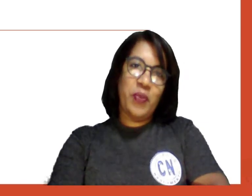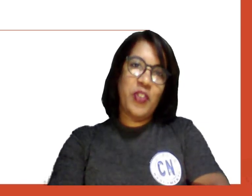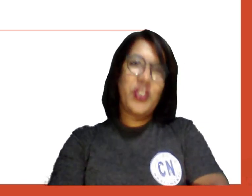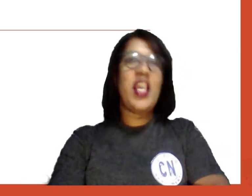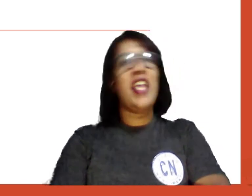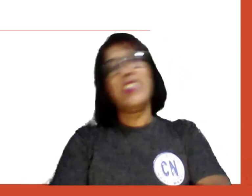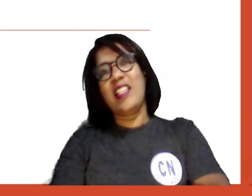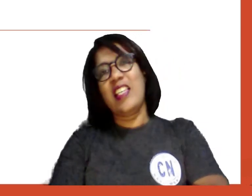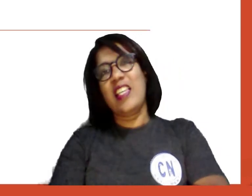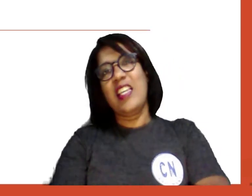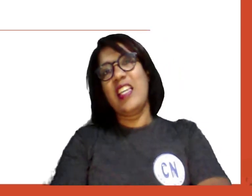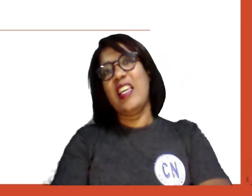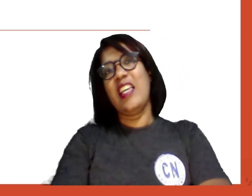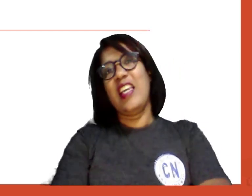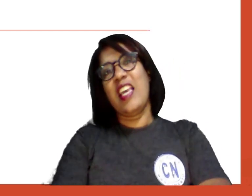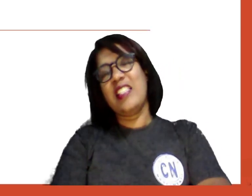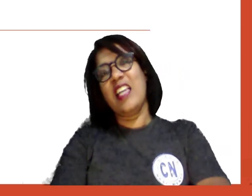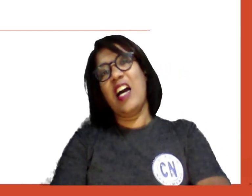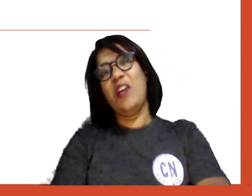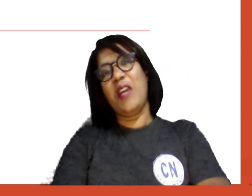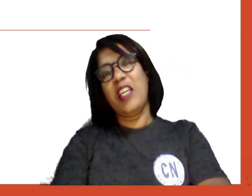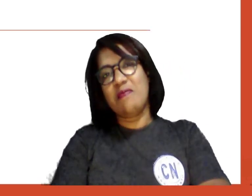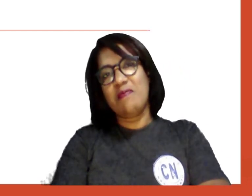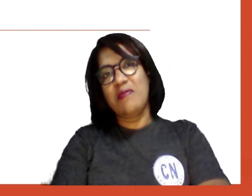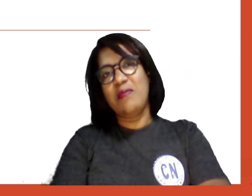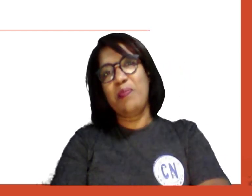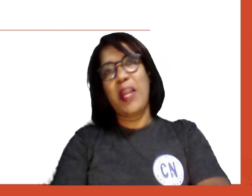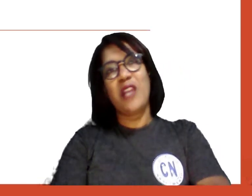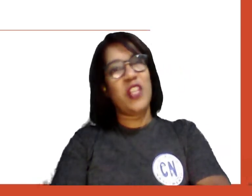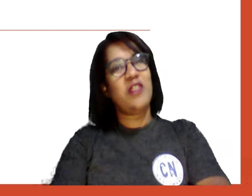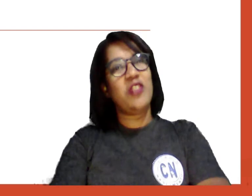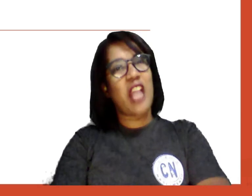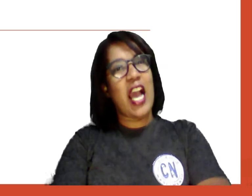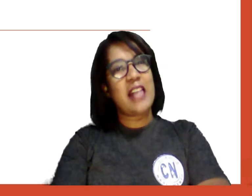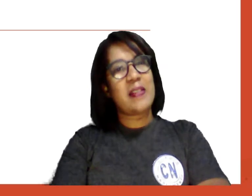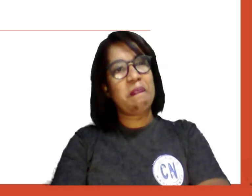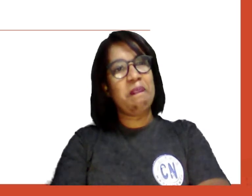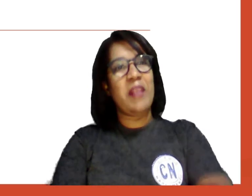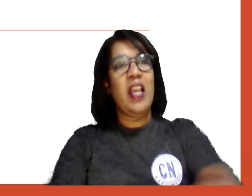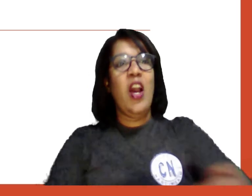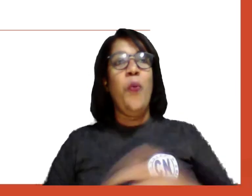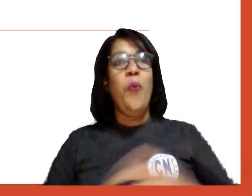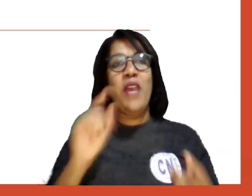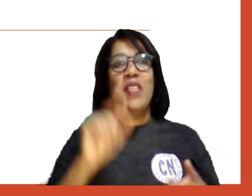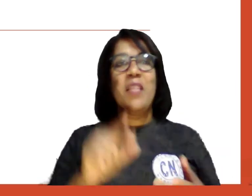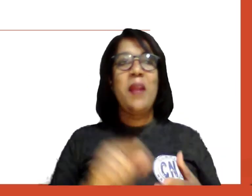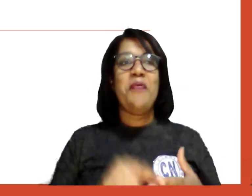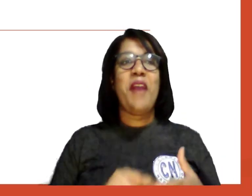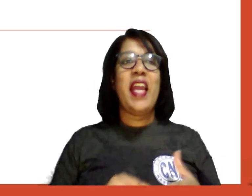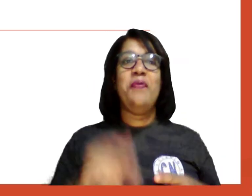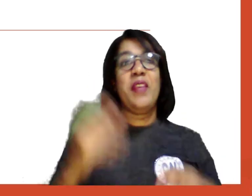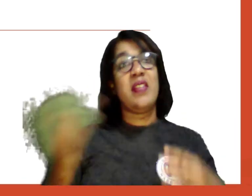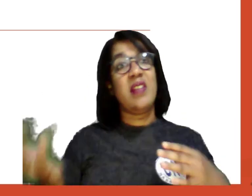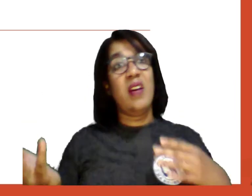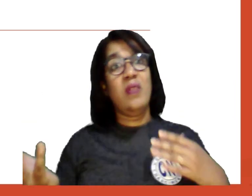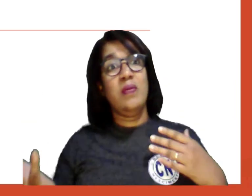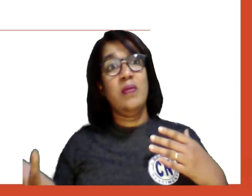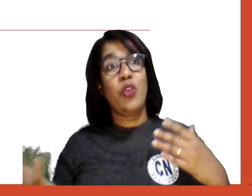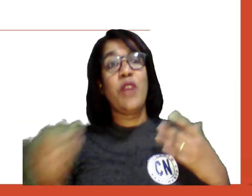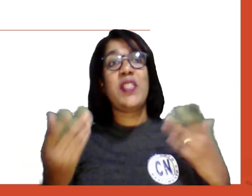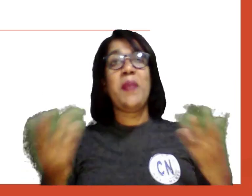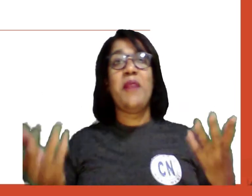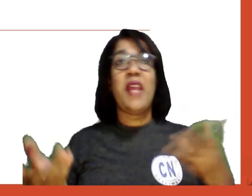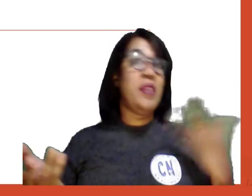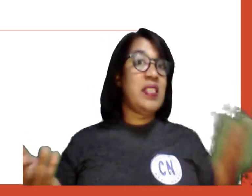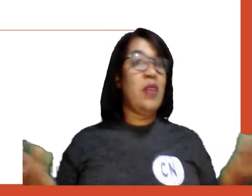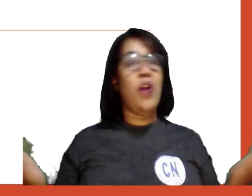maratona de filmes esse ano aí, presos dentro de casa? Por que você prefere a ficção?